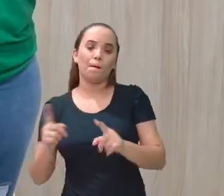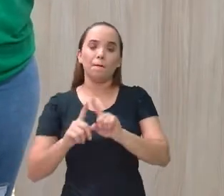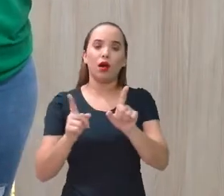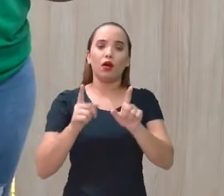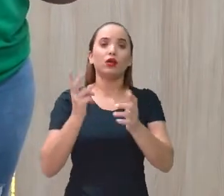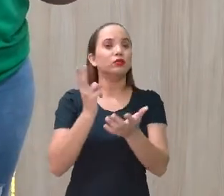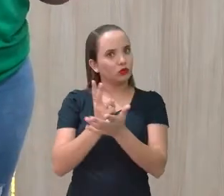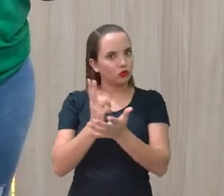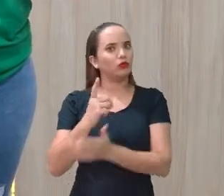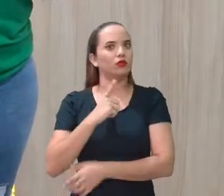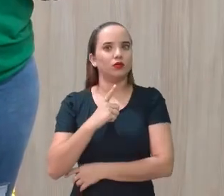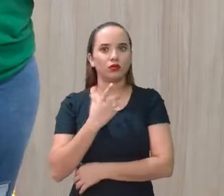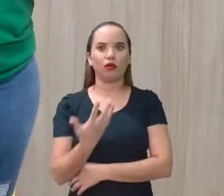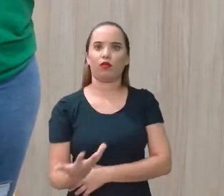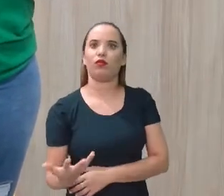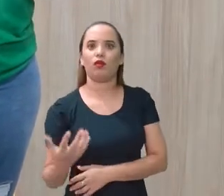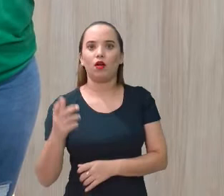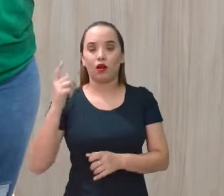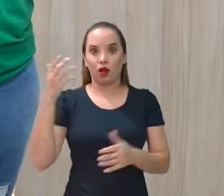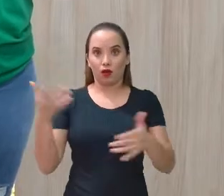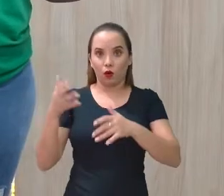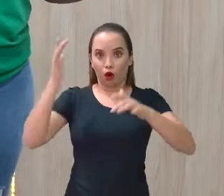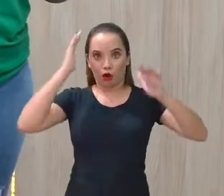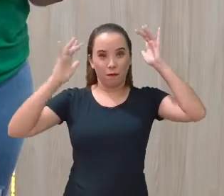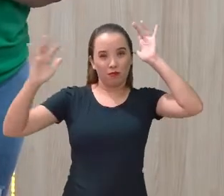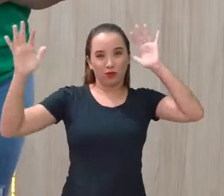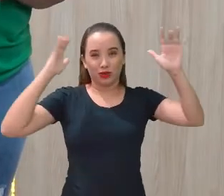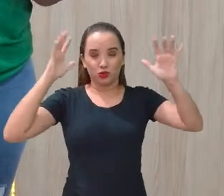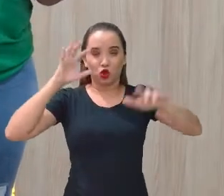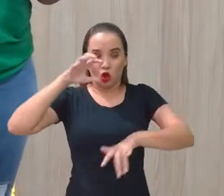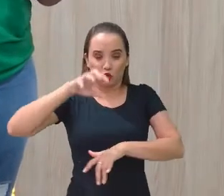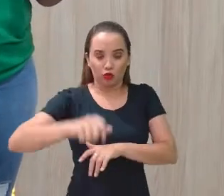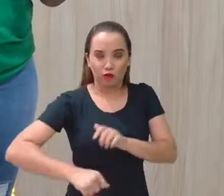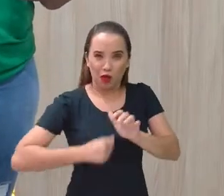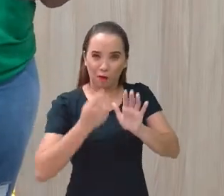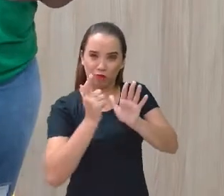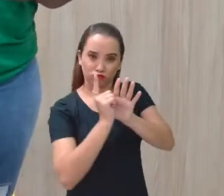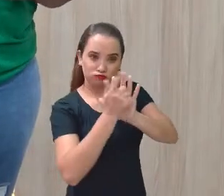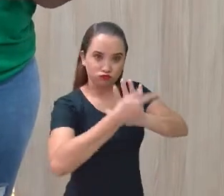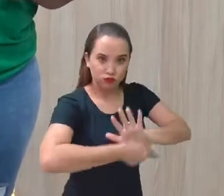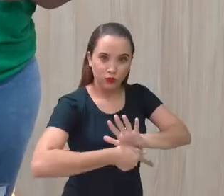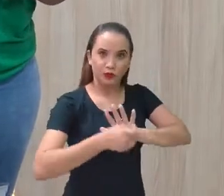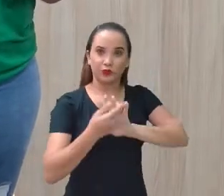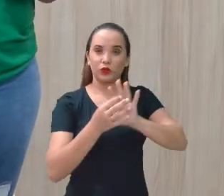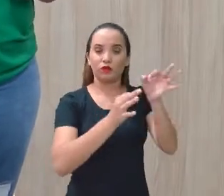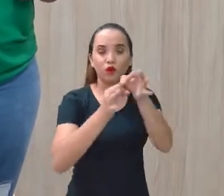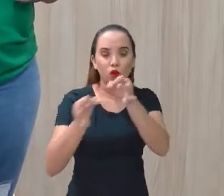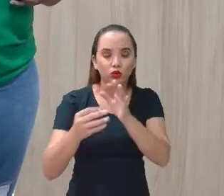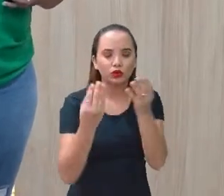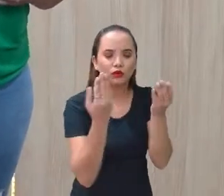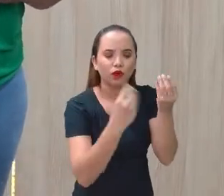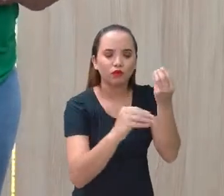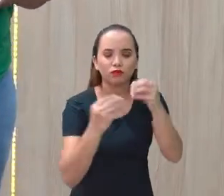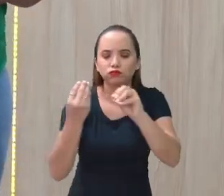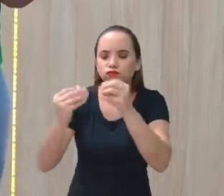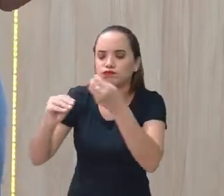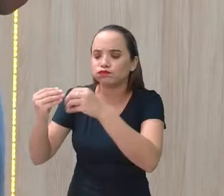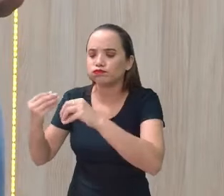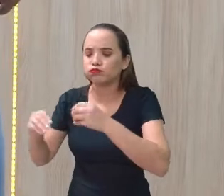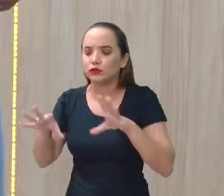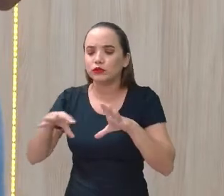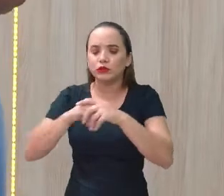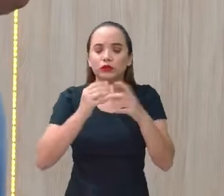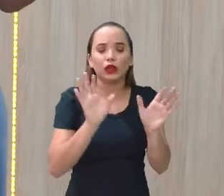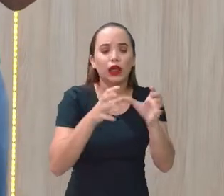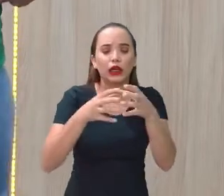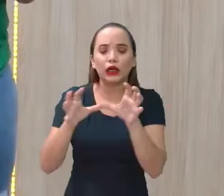eles continuam existindo. Imagine, a gente tem que pegar esses gêneros e colocar cada um na sua família para a gente poder produzir,